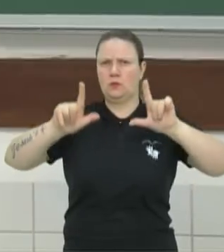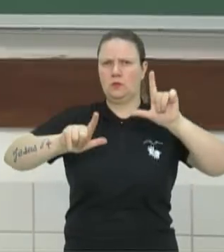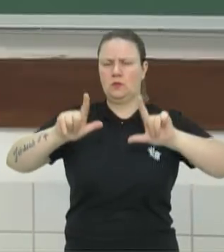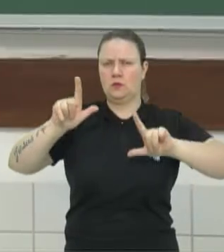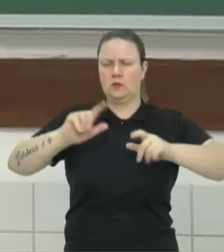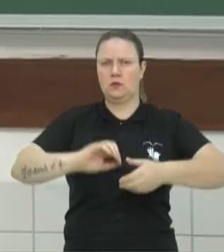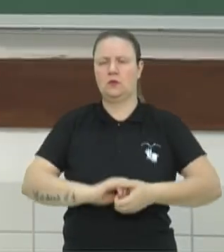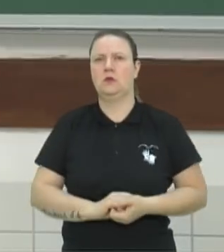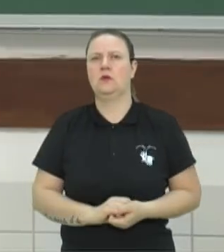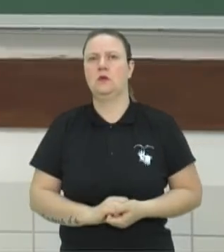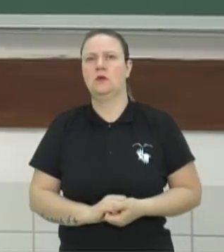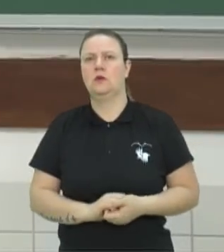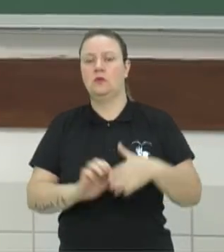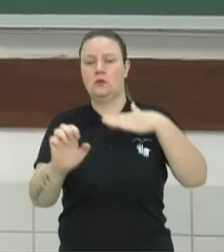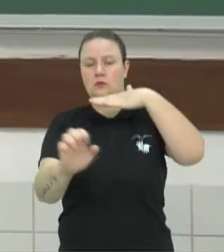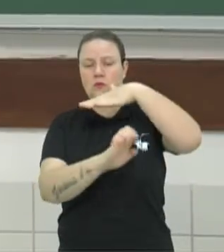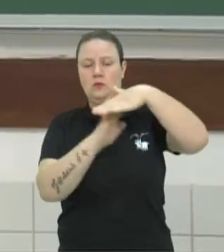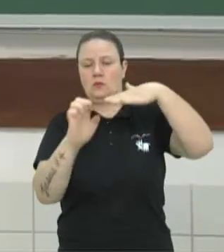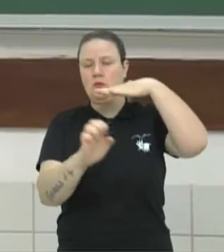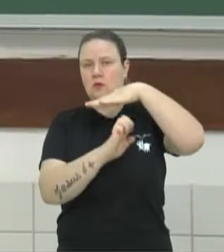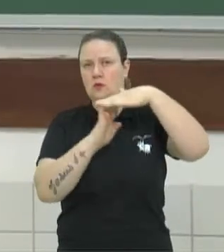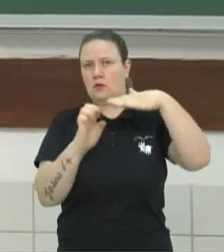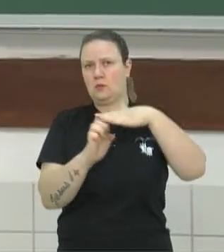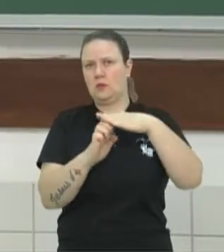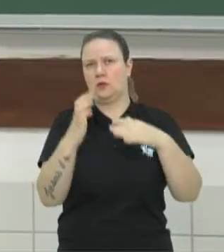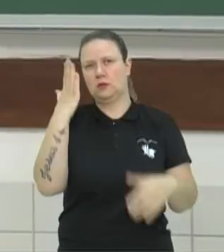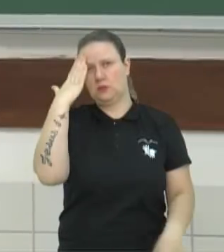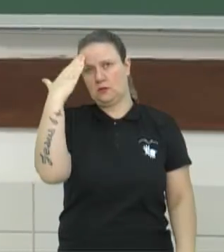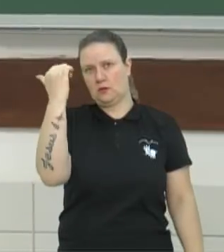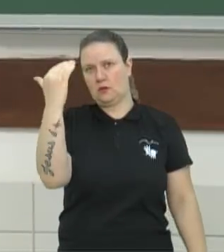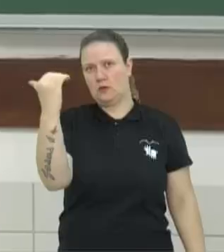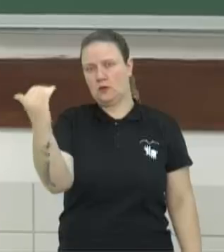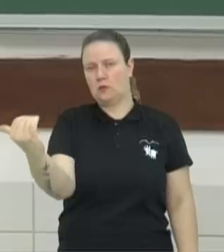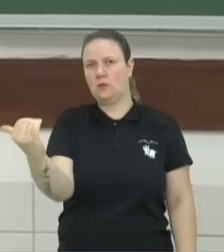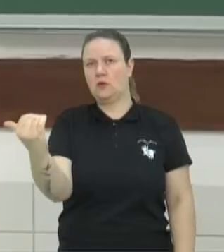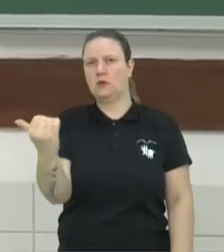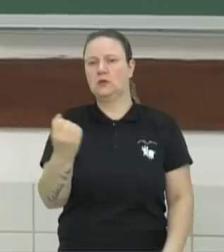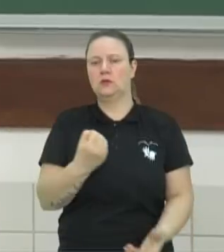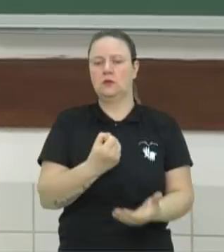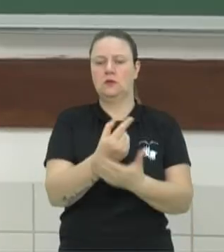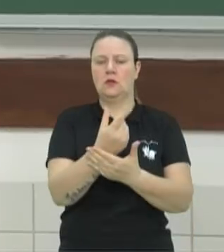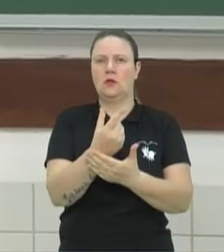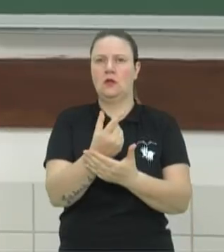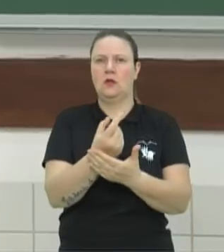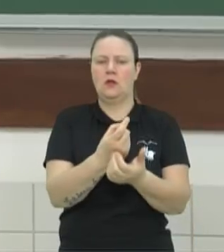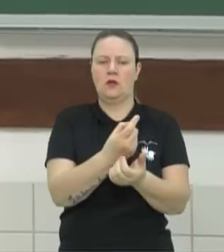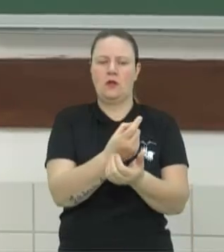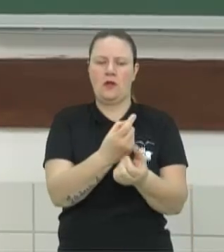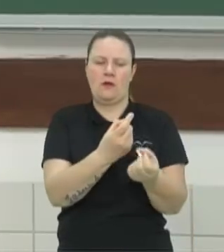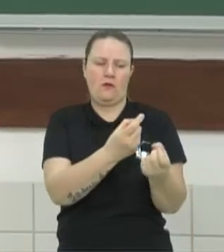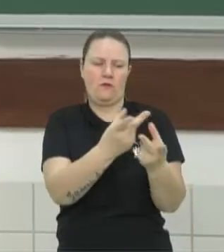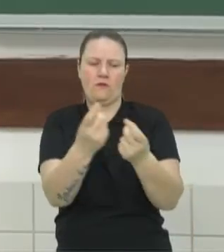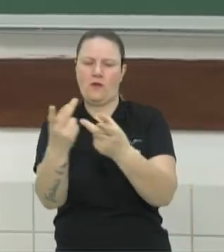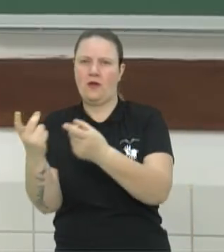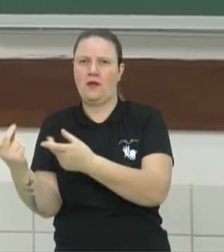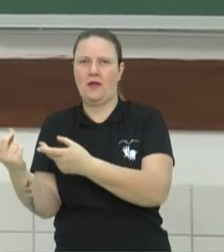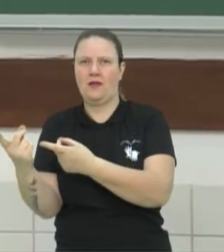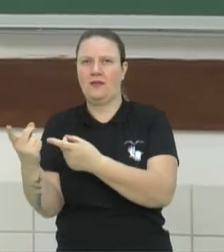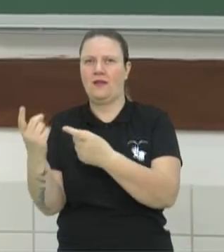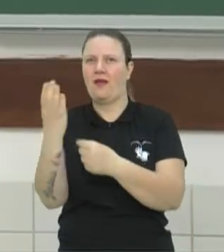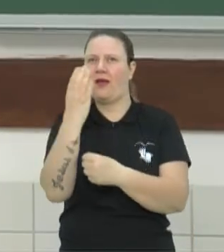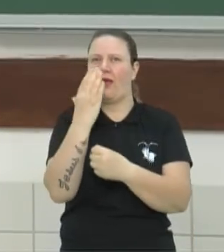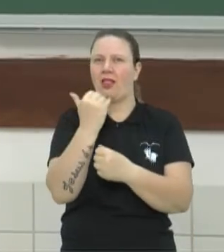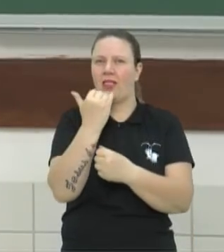ainda propaganda, de uma empresa muito famosa que vende lanches, que é amo muito tudo isso. Você já sabe que empresa que é, né? Mas eu